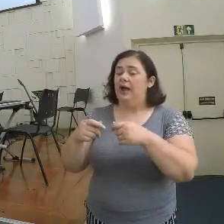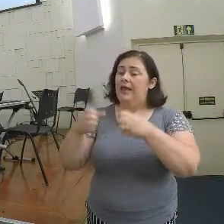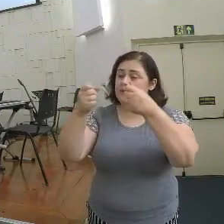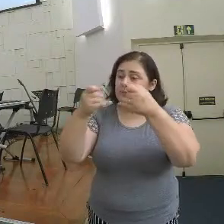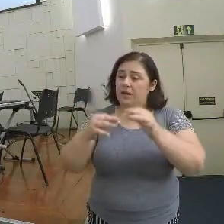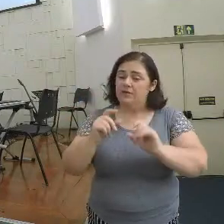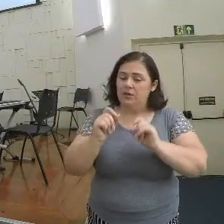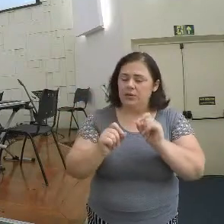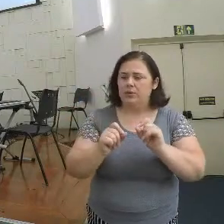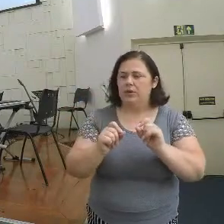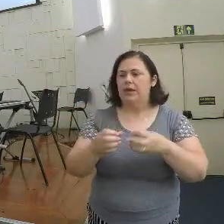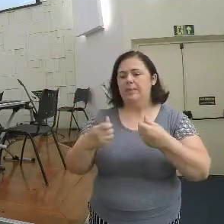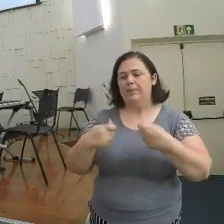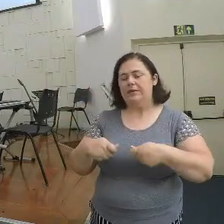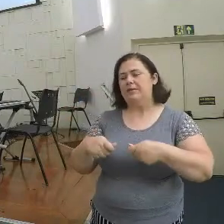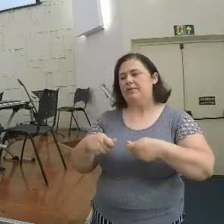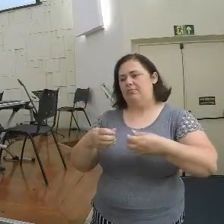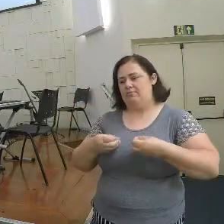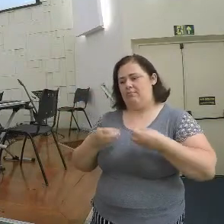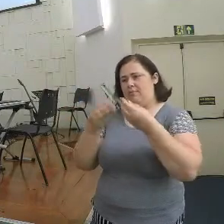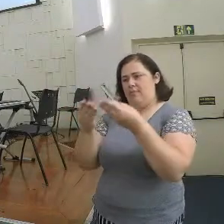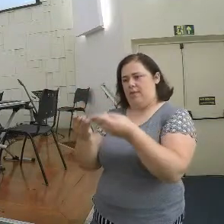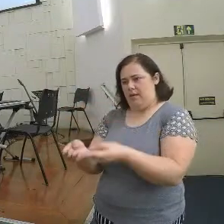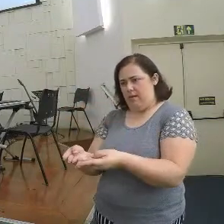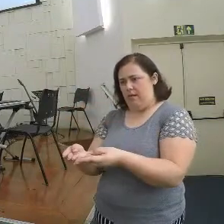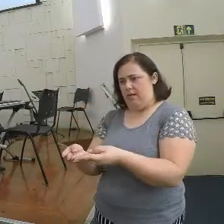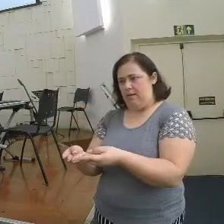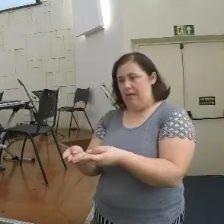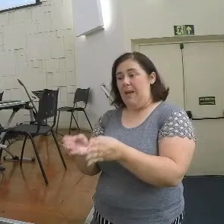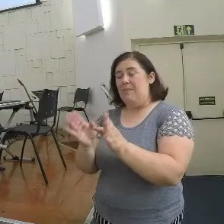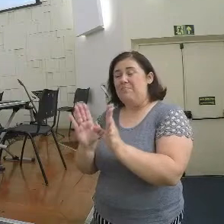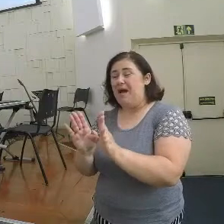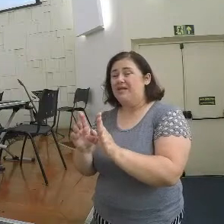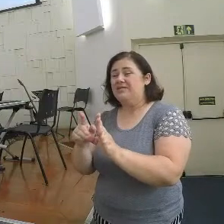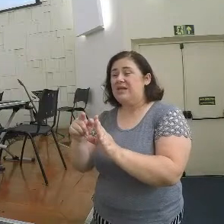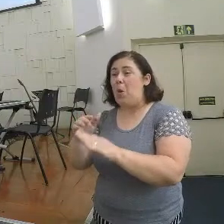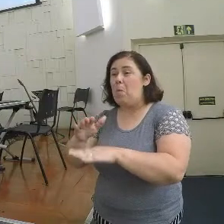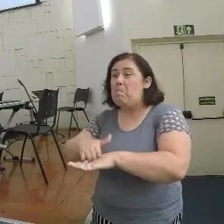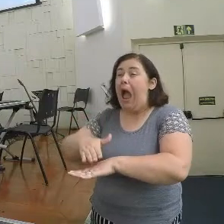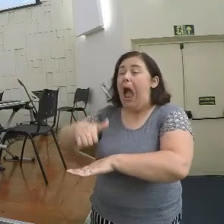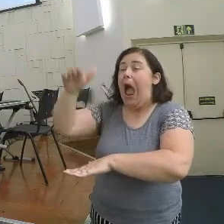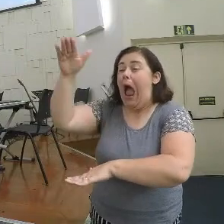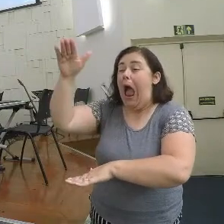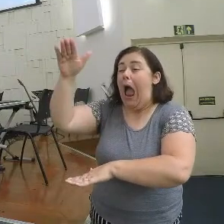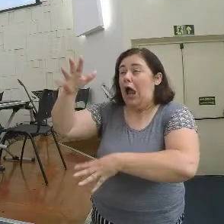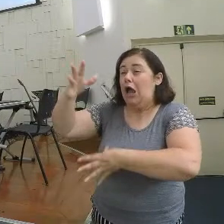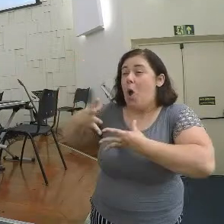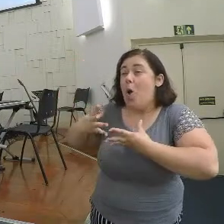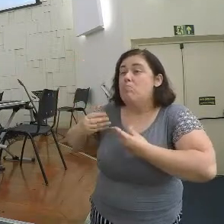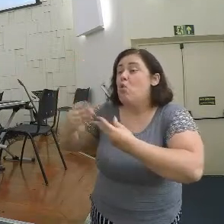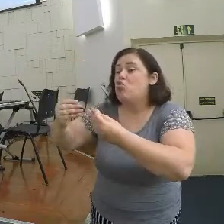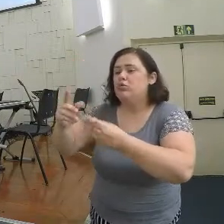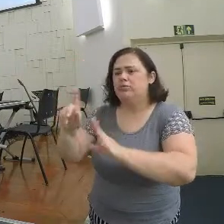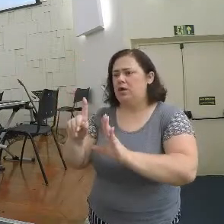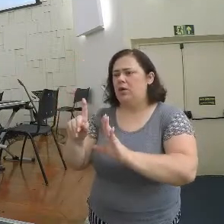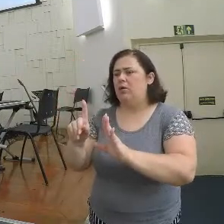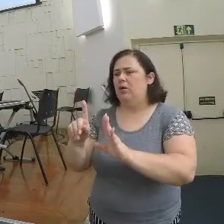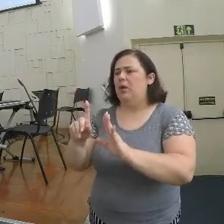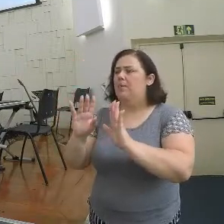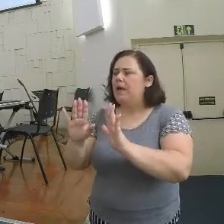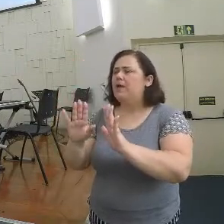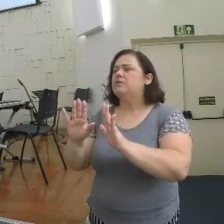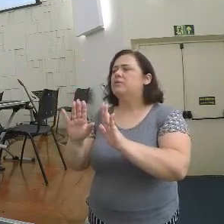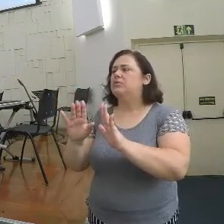fartado. Alegria para oferecer, portanto, o suficiente para a manutenção da obra de Deus. Na Constituição de